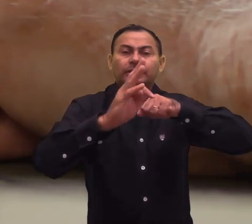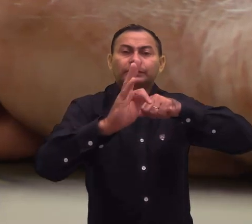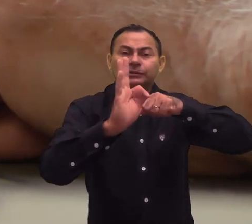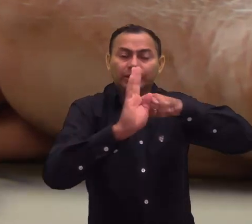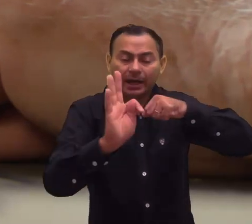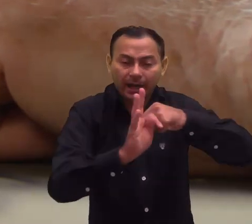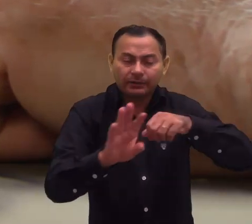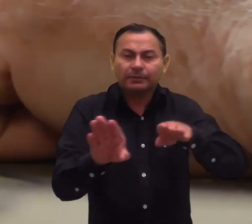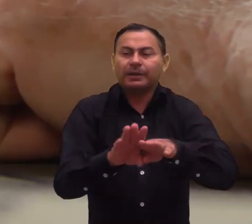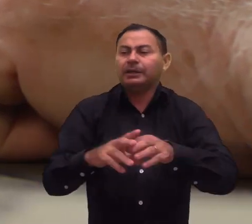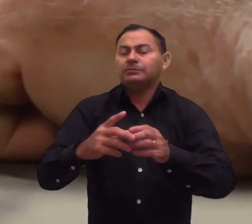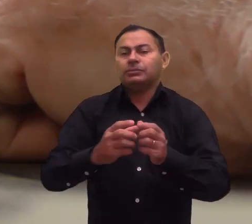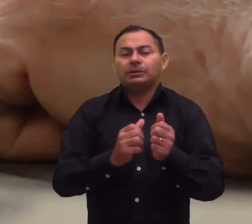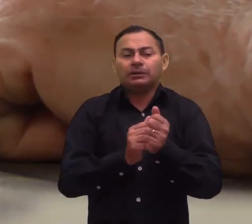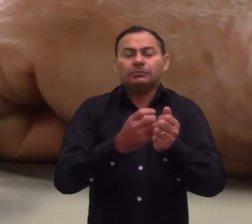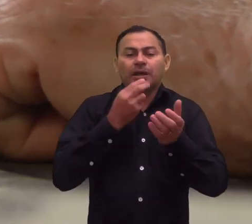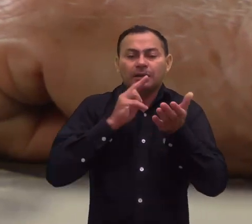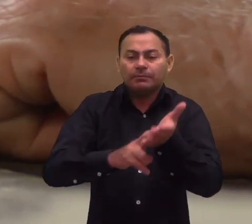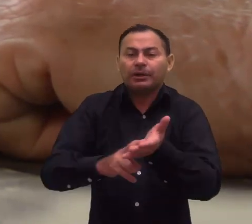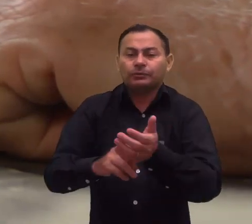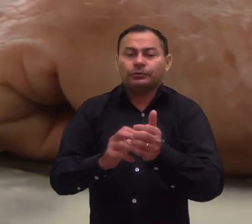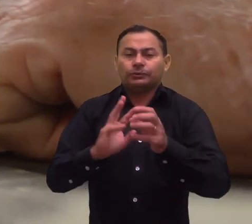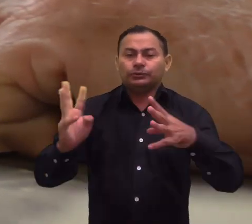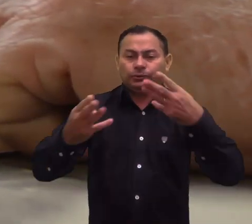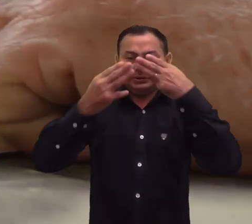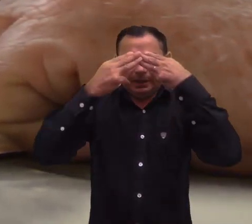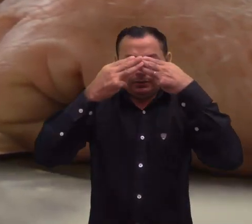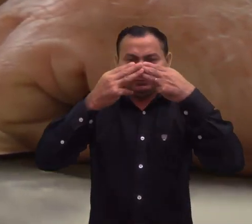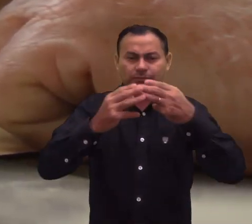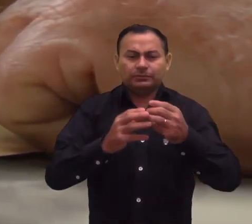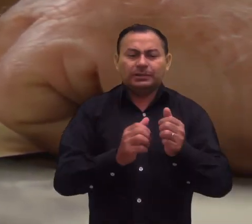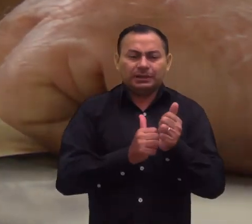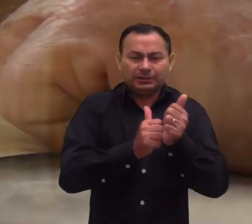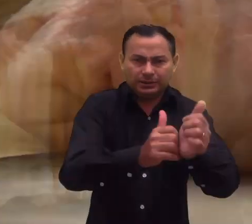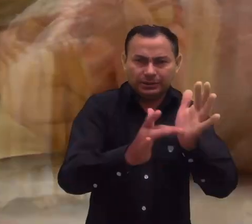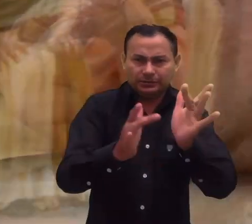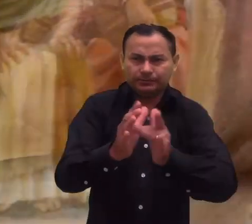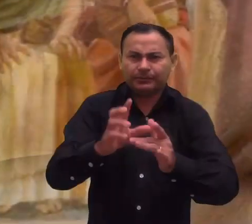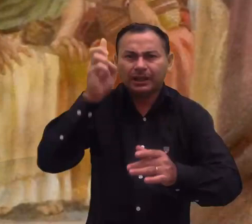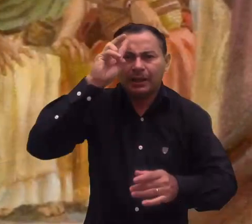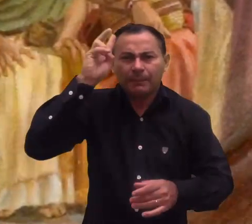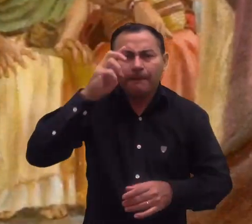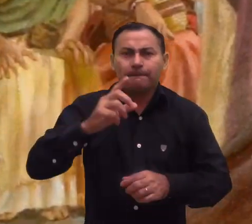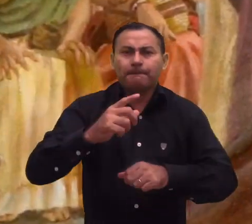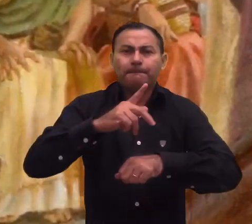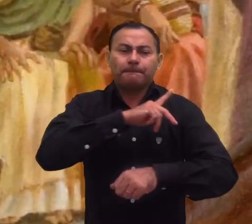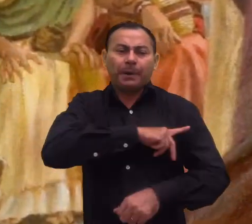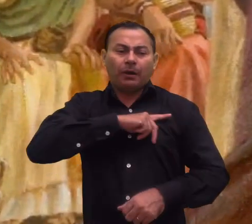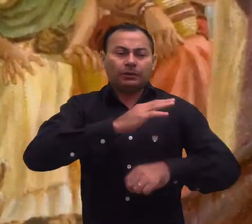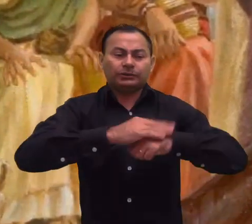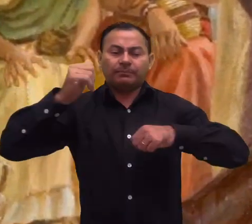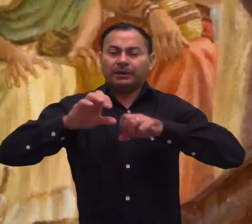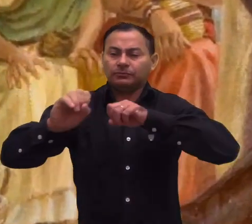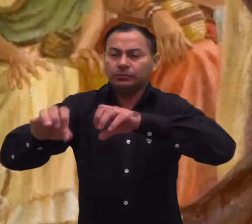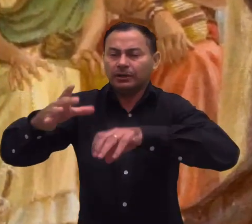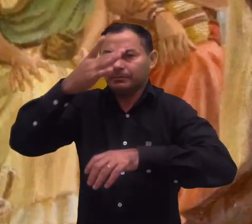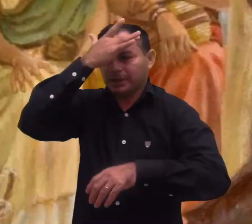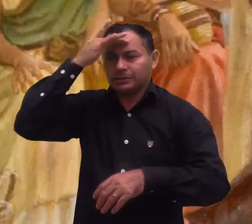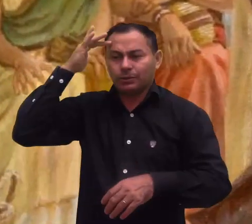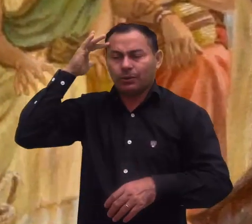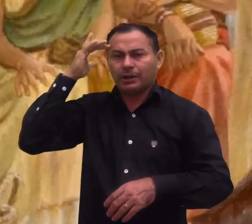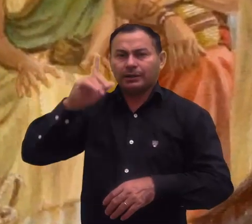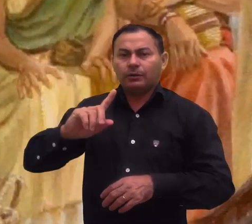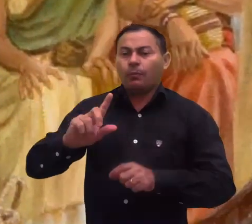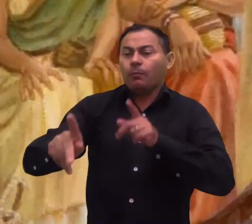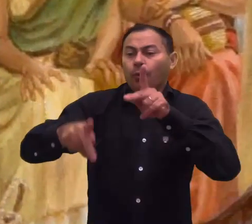Hebreus, Pedro também estava escrevendo para judeus seguidores de Cristo. Você está lembrado que Paulo foi chamado para pregar aos gentios ou